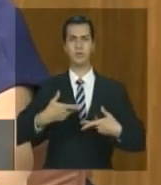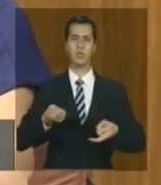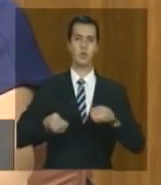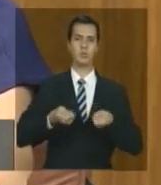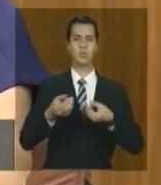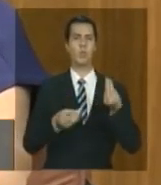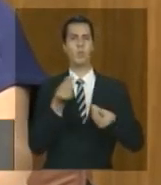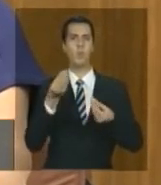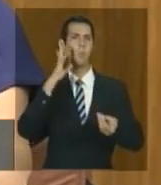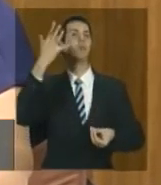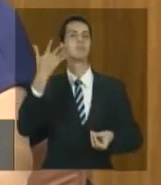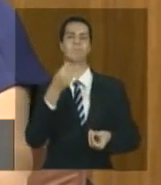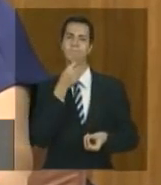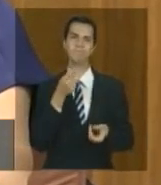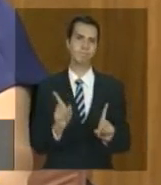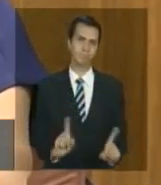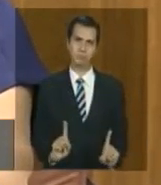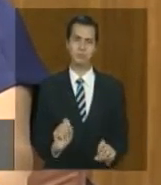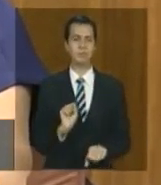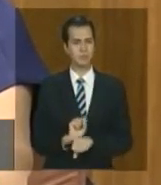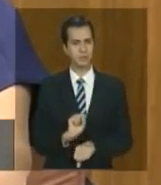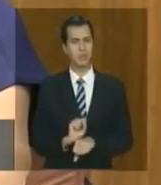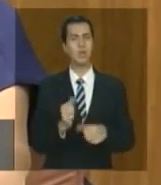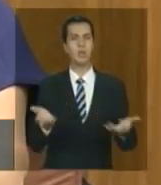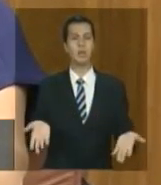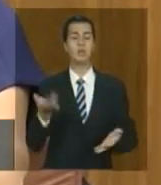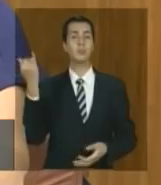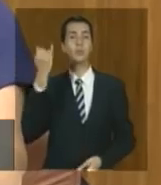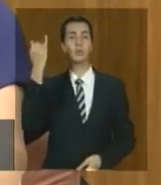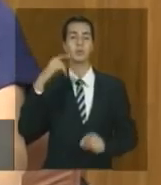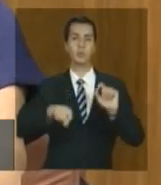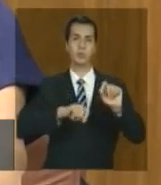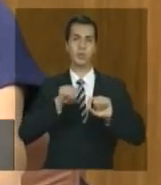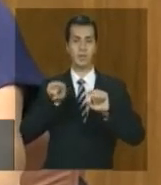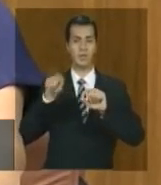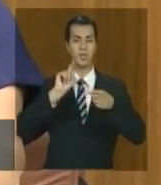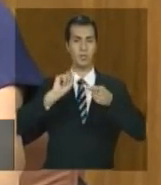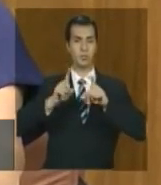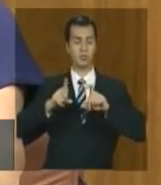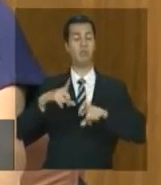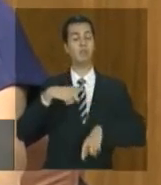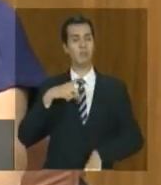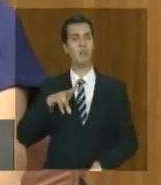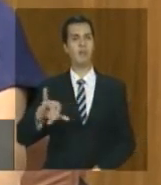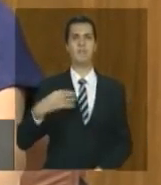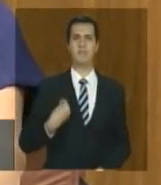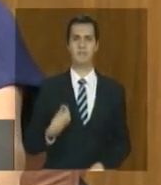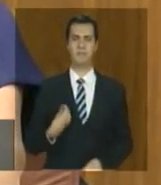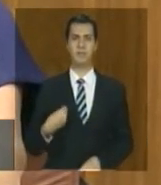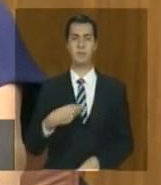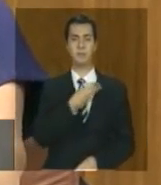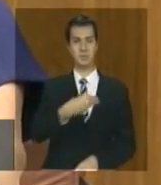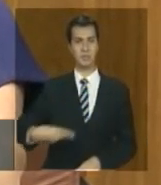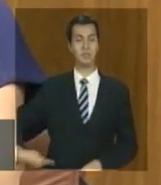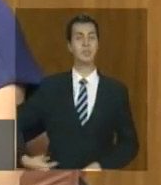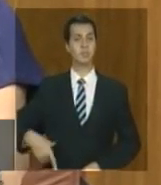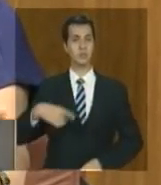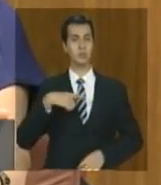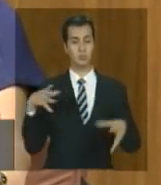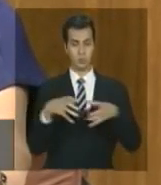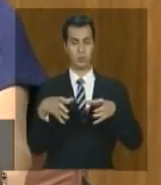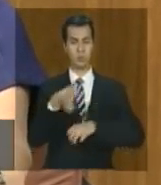negociações, mas eu acho que é importante. O que é mais importante é que essa reunião esteja ocorrendo e que os ministros estejam dos